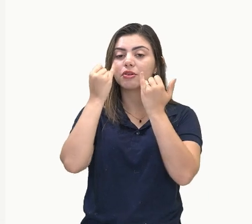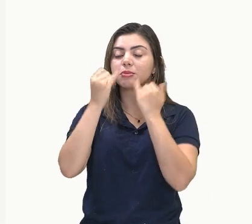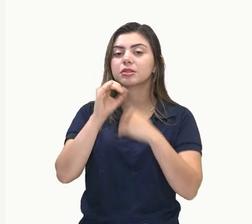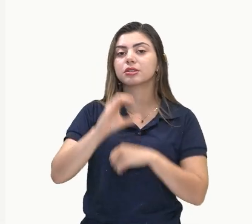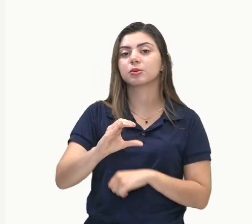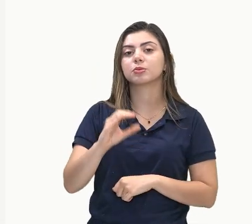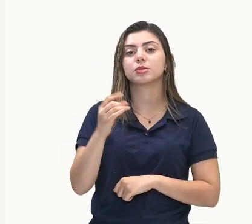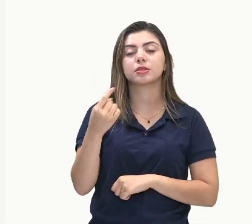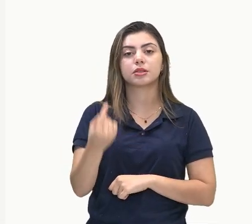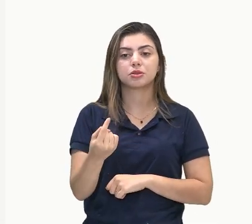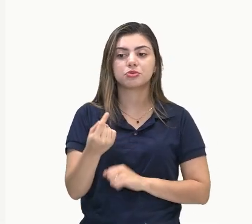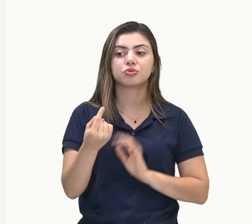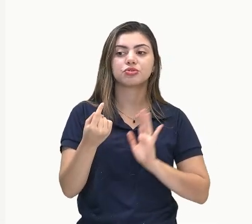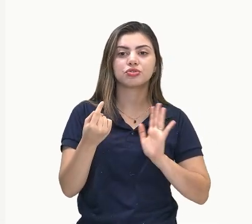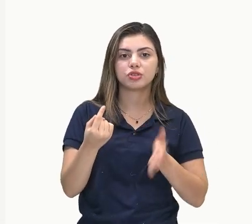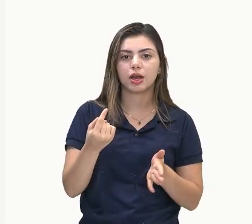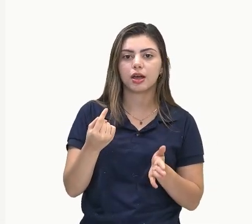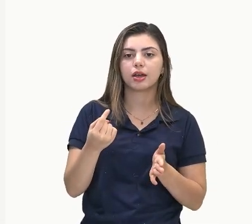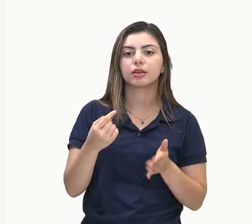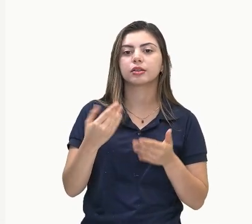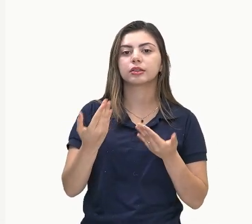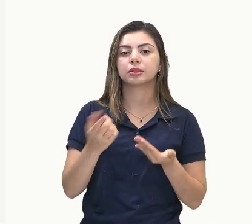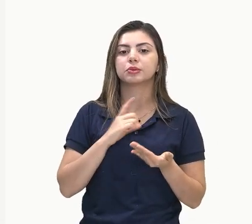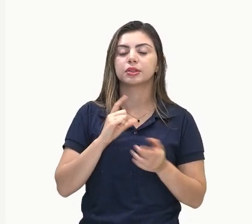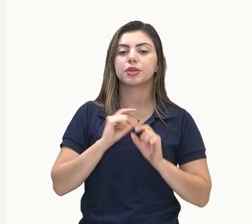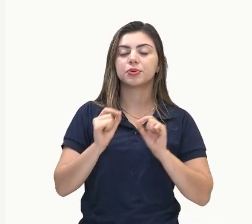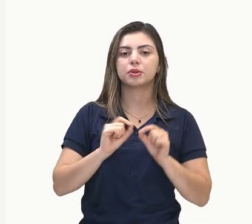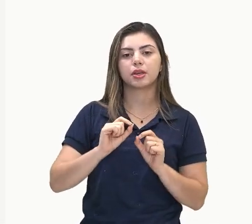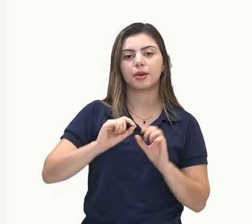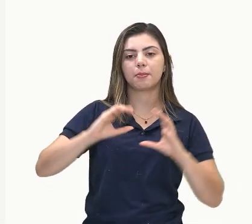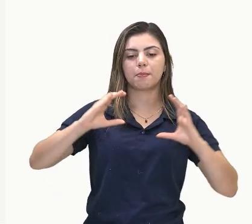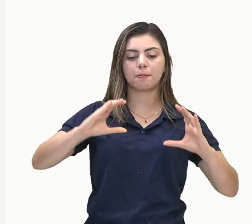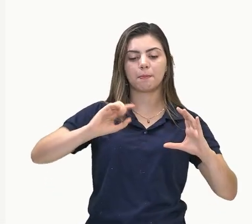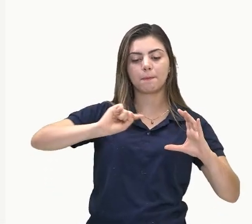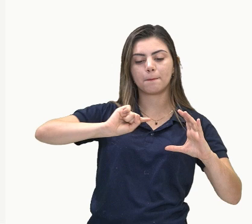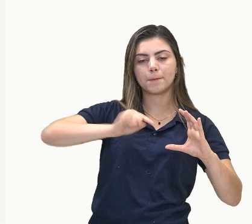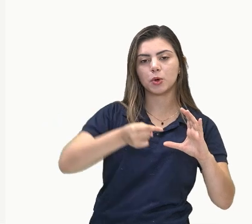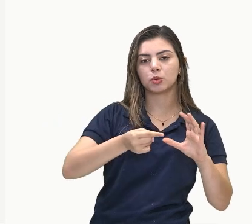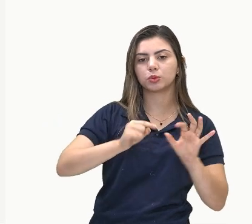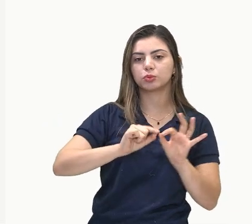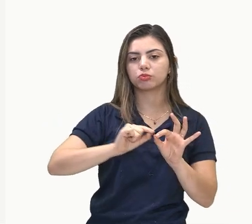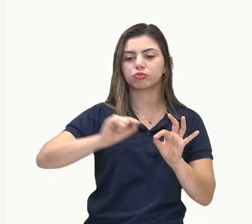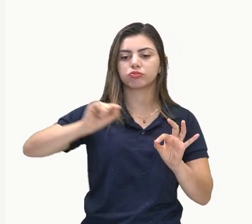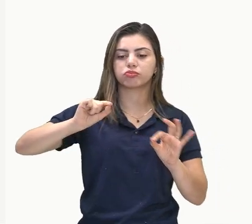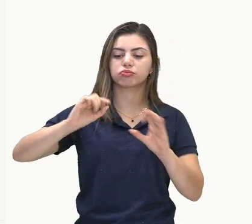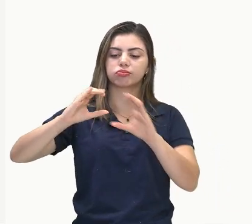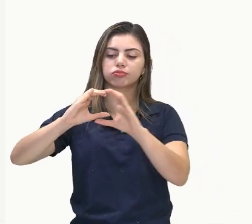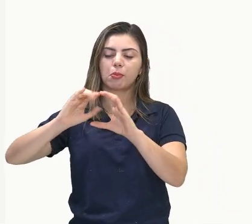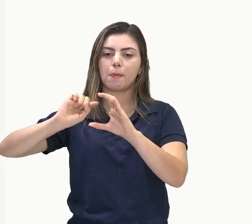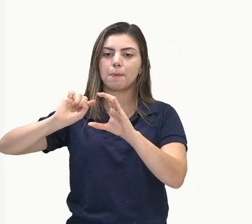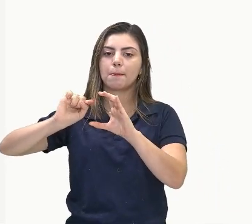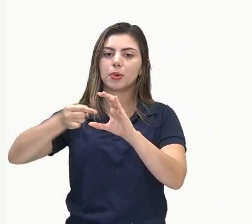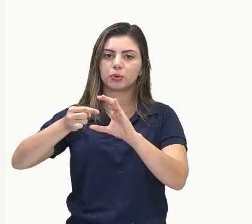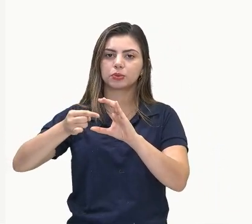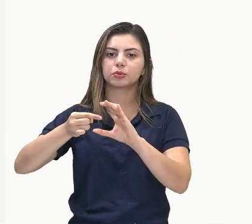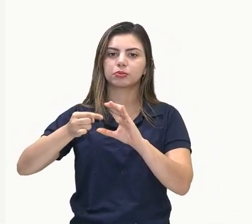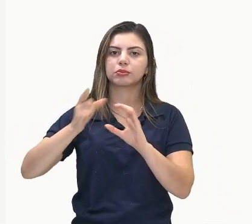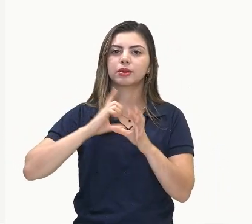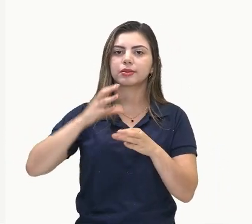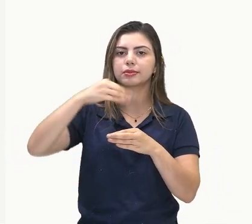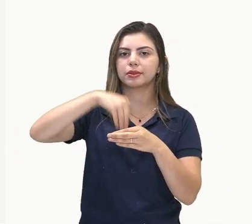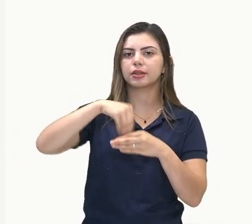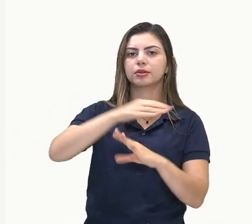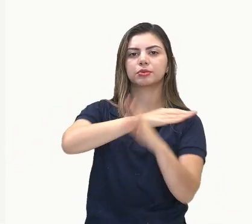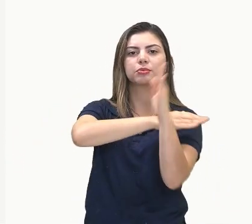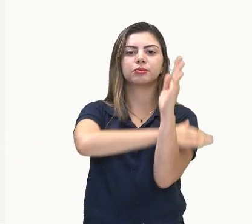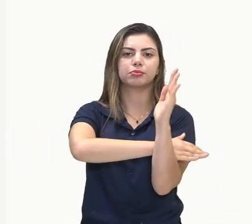são as coordenadas que determinam esse ponto aqui no plano cartesiano, certo? Por